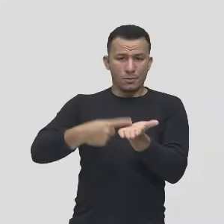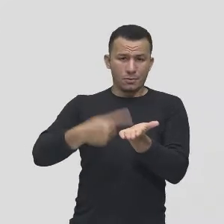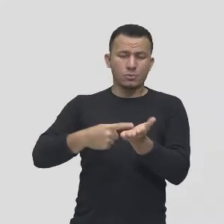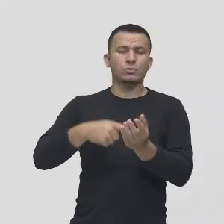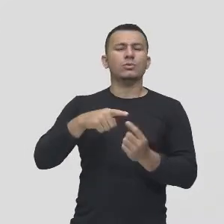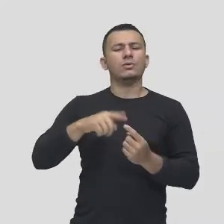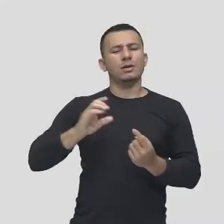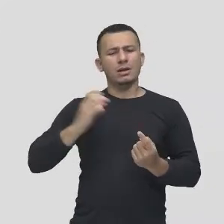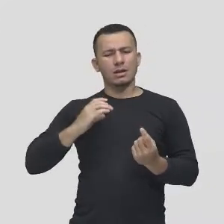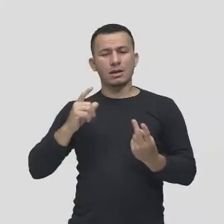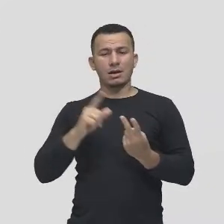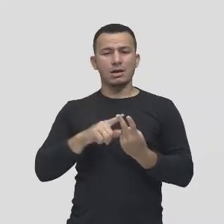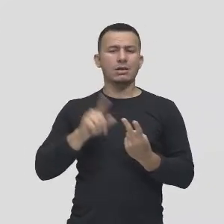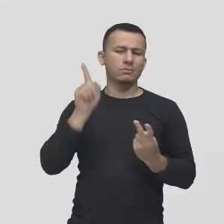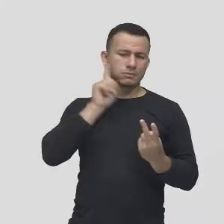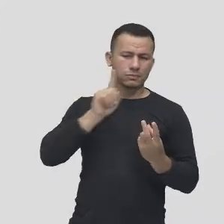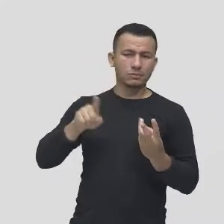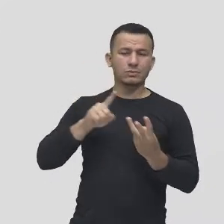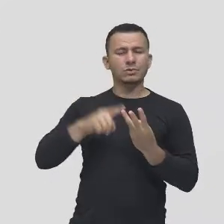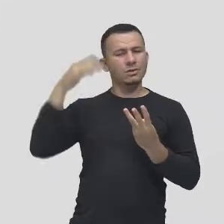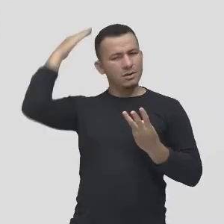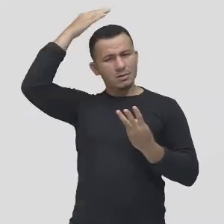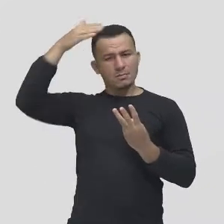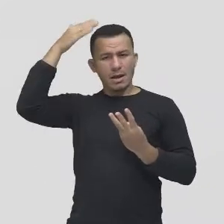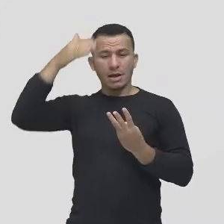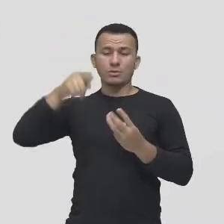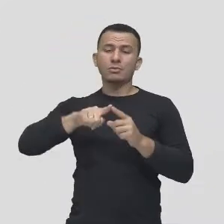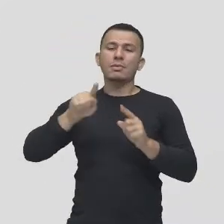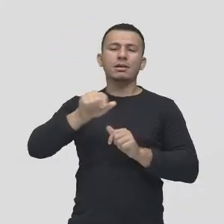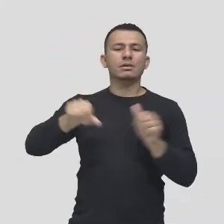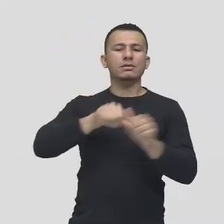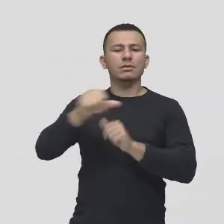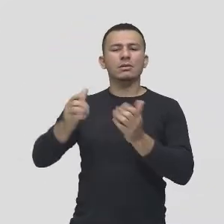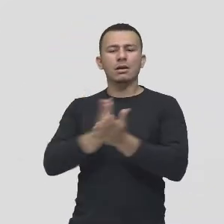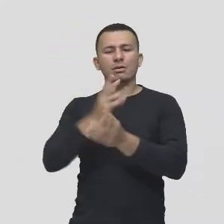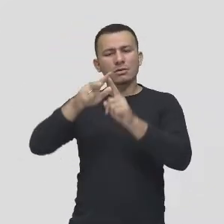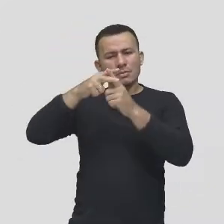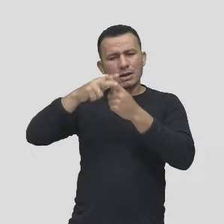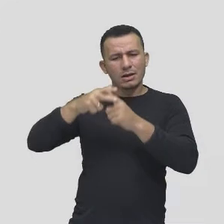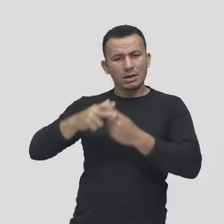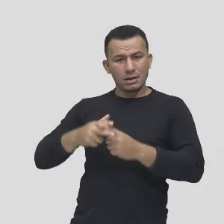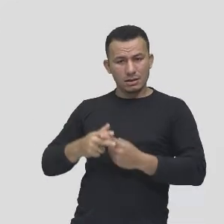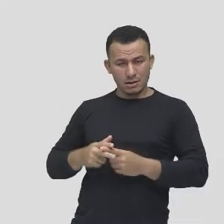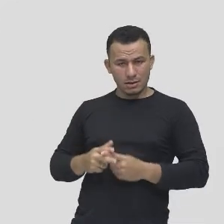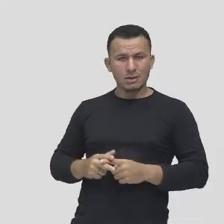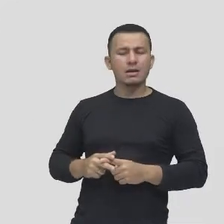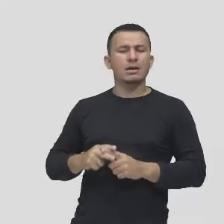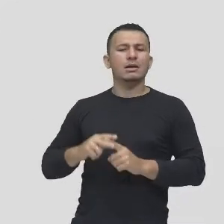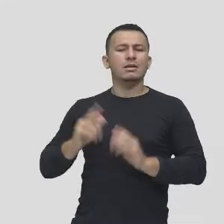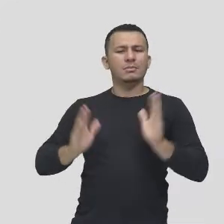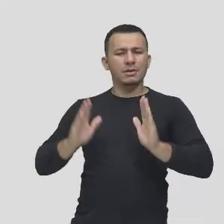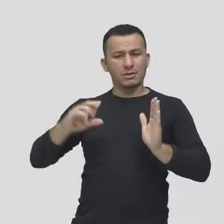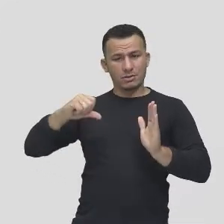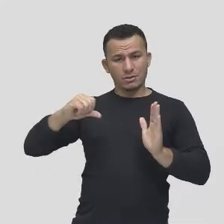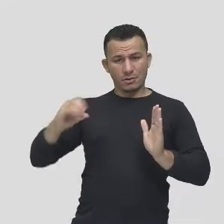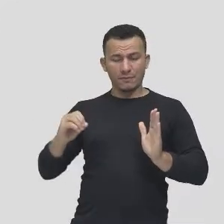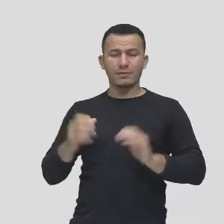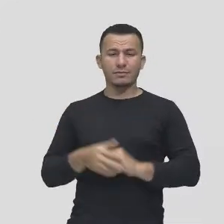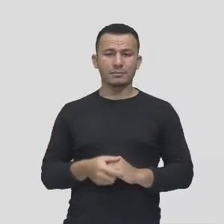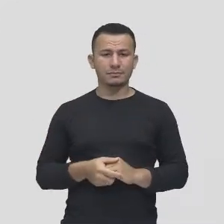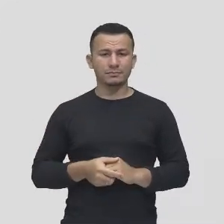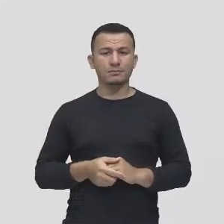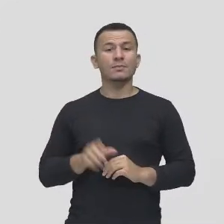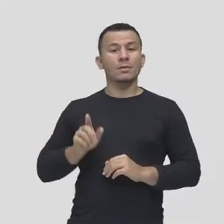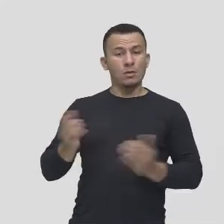algumas vantagens a mais, uma modernização dos acordos que foram feitos lá nos anos 90. Hoje em dia,